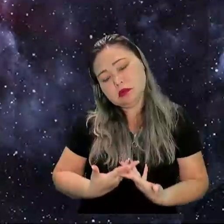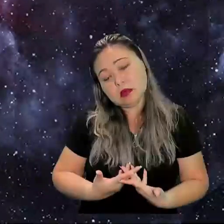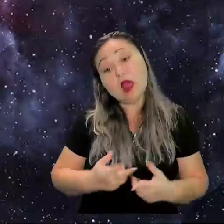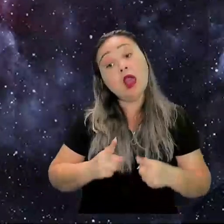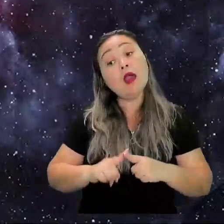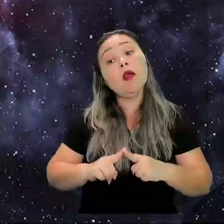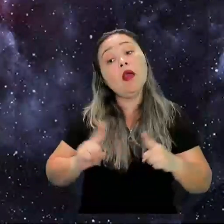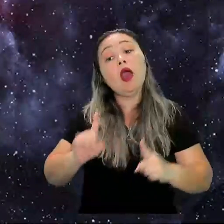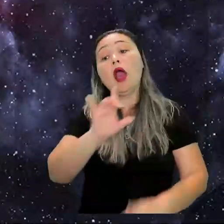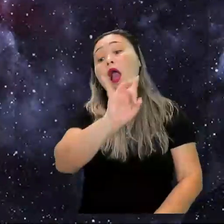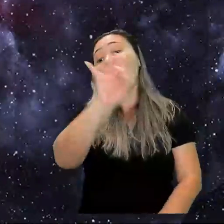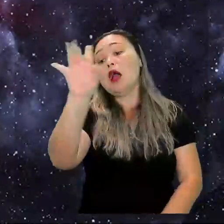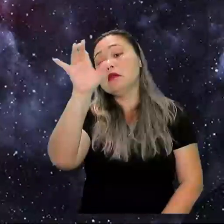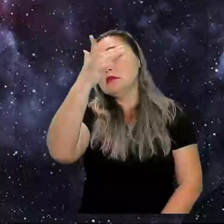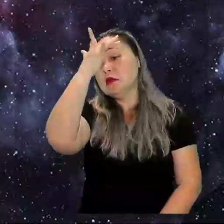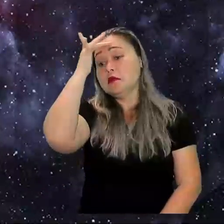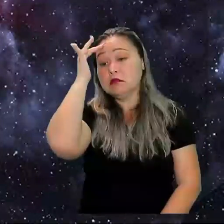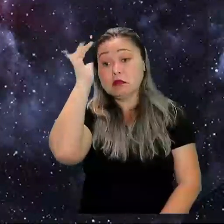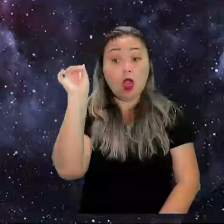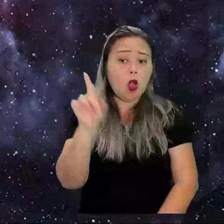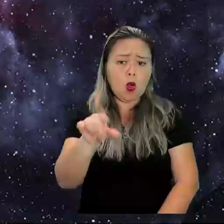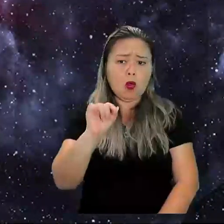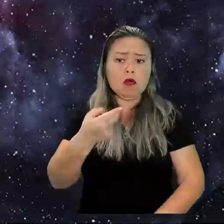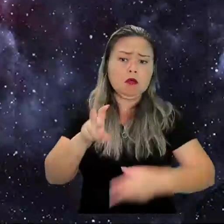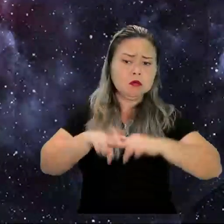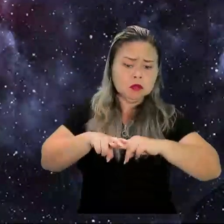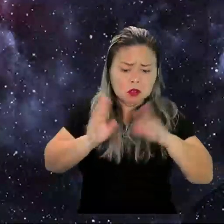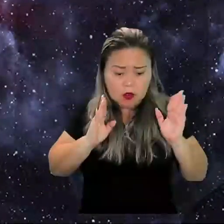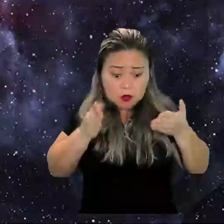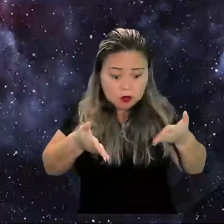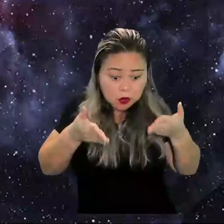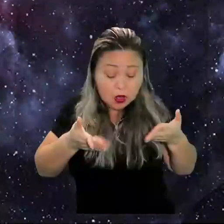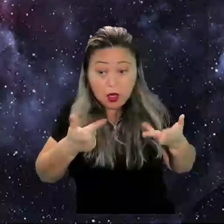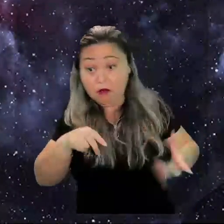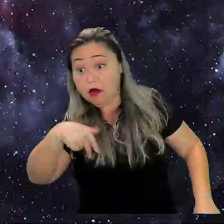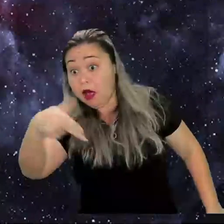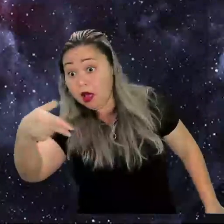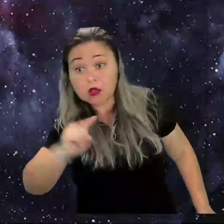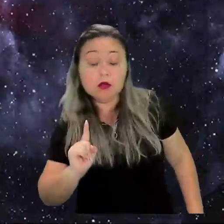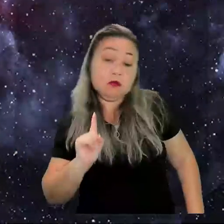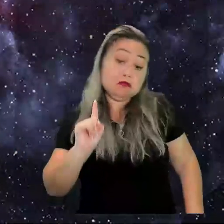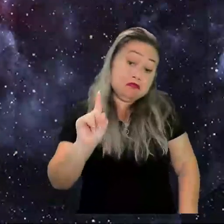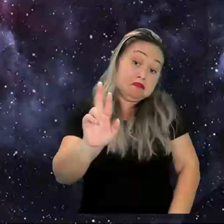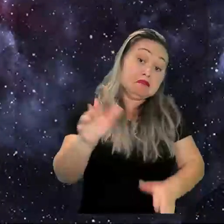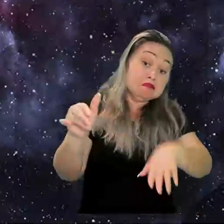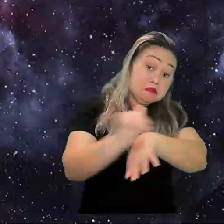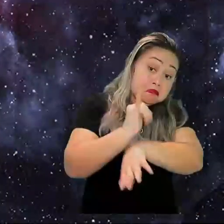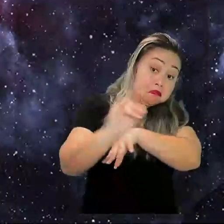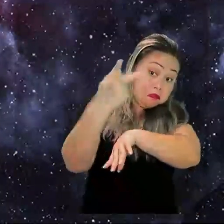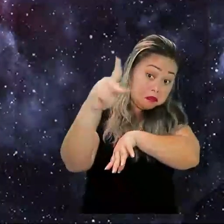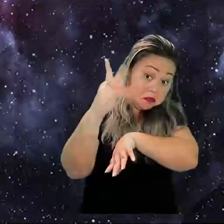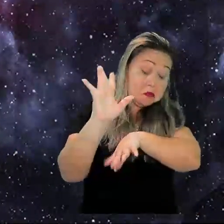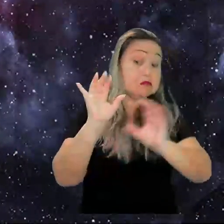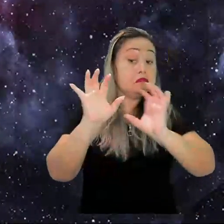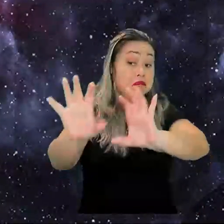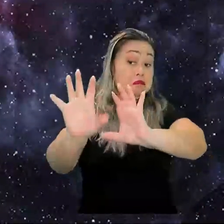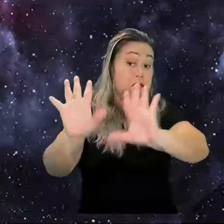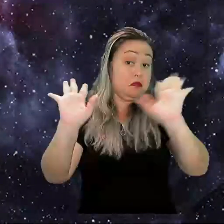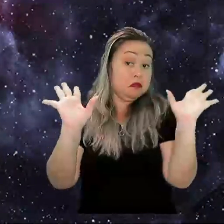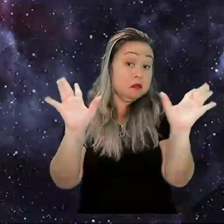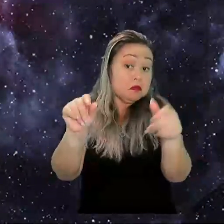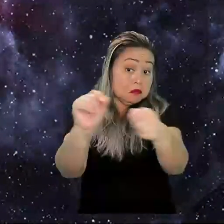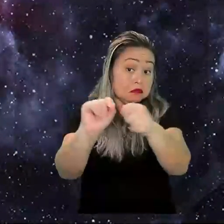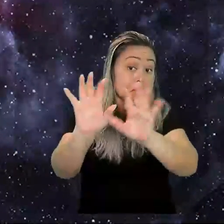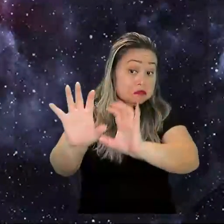exaustivo, mas isso vai de cada pessoa. Tem gente que fala, não, eu prefiro não desgrudar, eu não consigo sair fora. Beleza, é a sua estratégia? É o jeito que você gosta